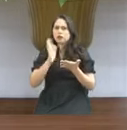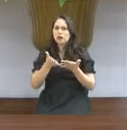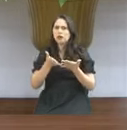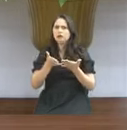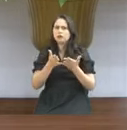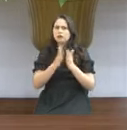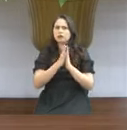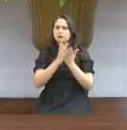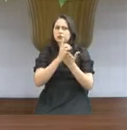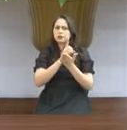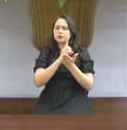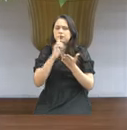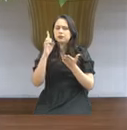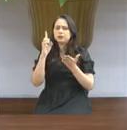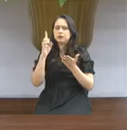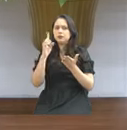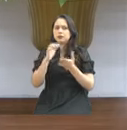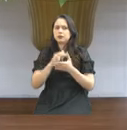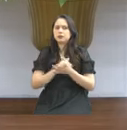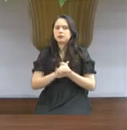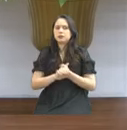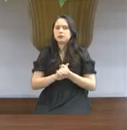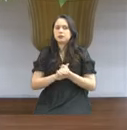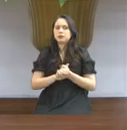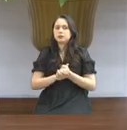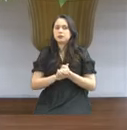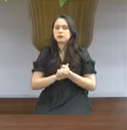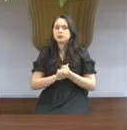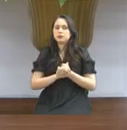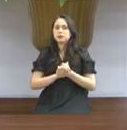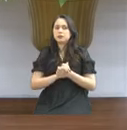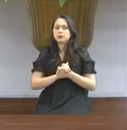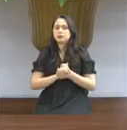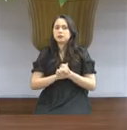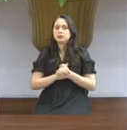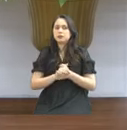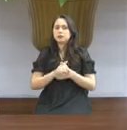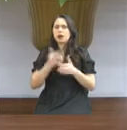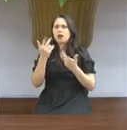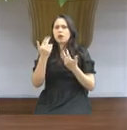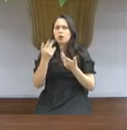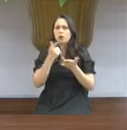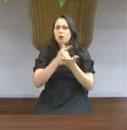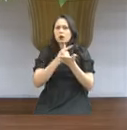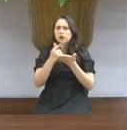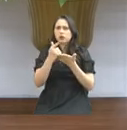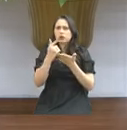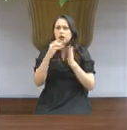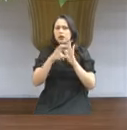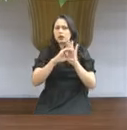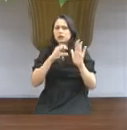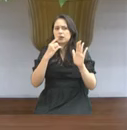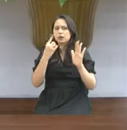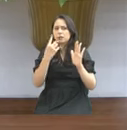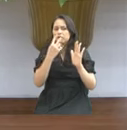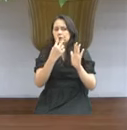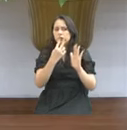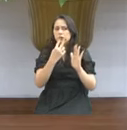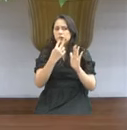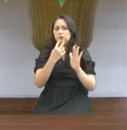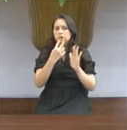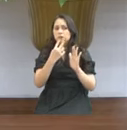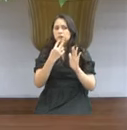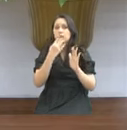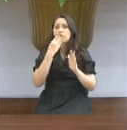Eu constituo por pai de muitas nações. Está escrito em Gênesis 12. Deus fez uma promessa a